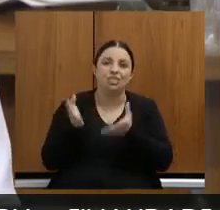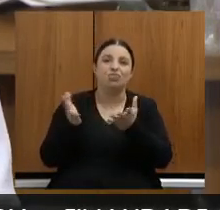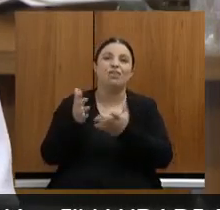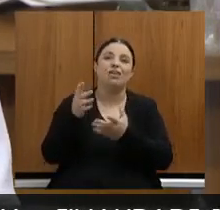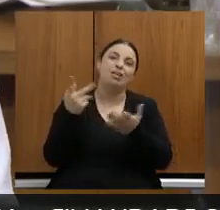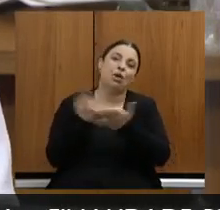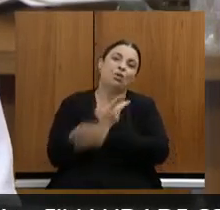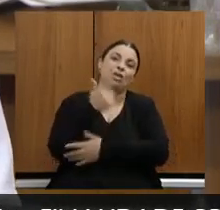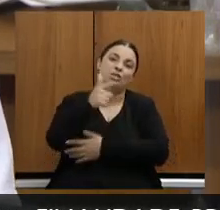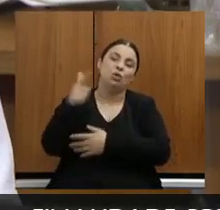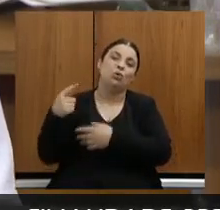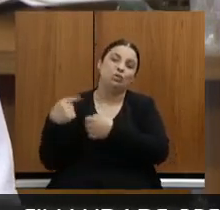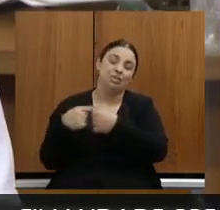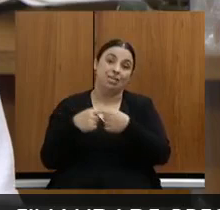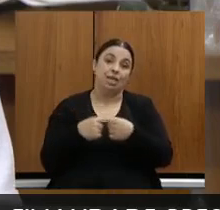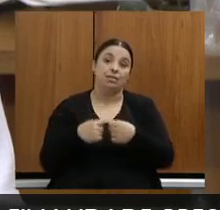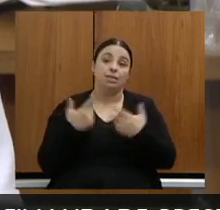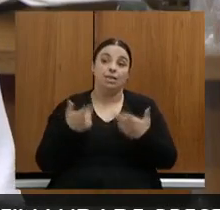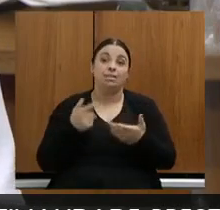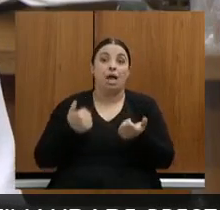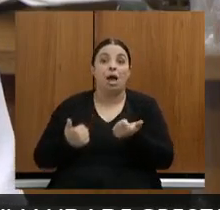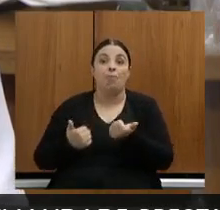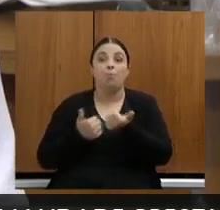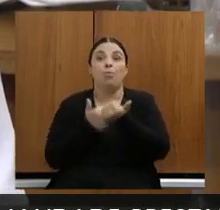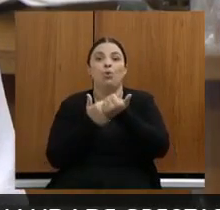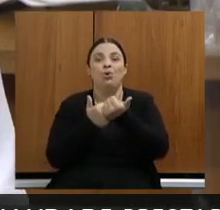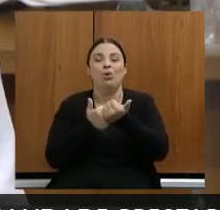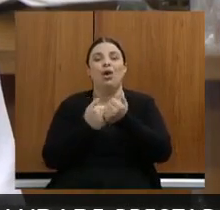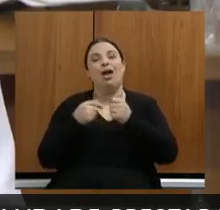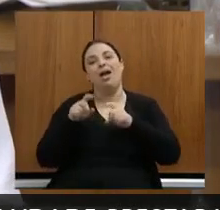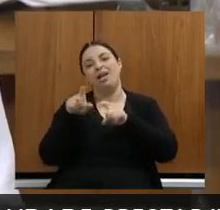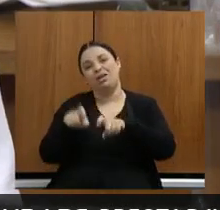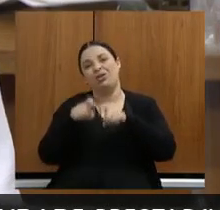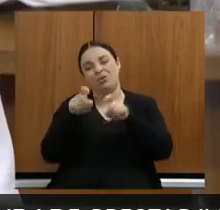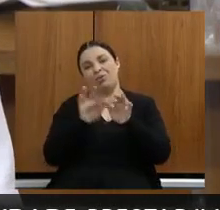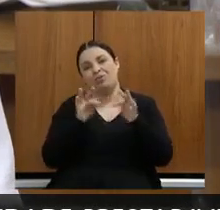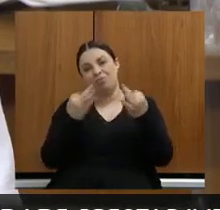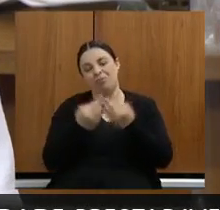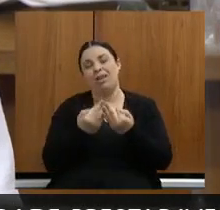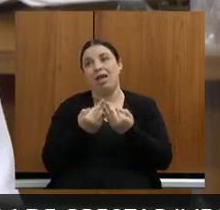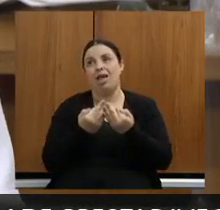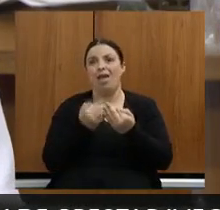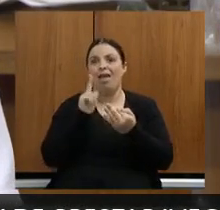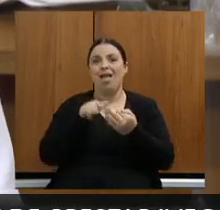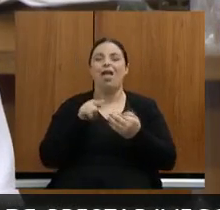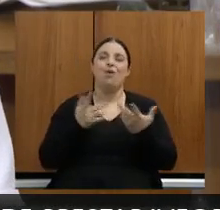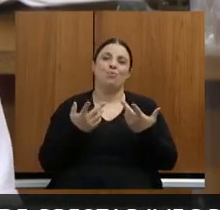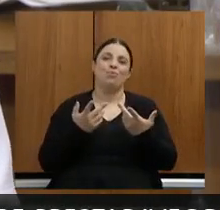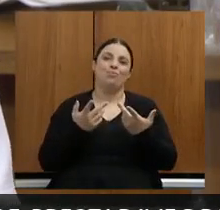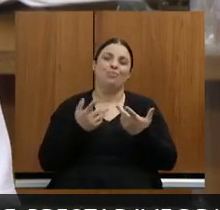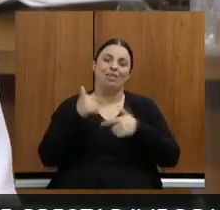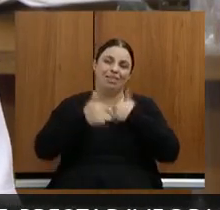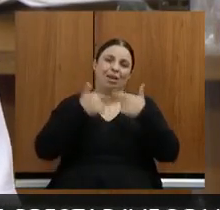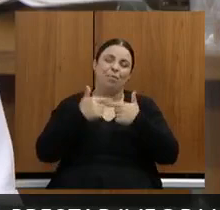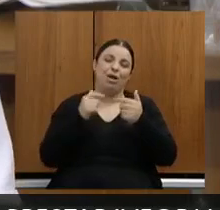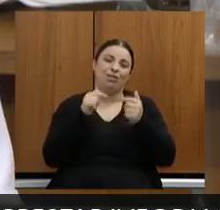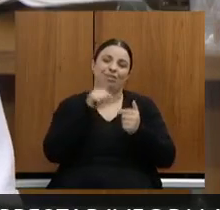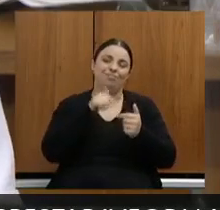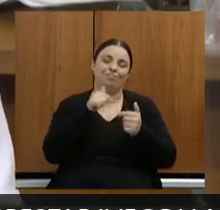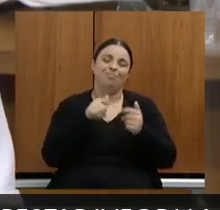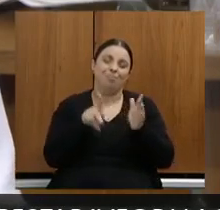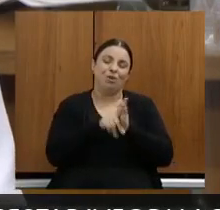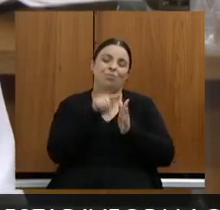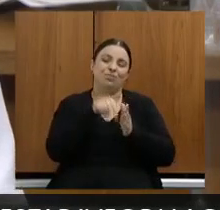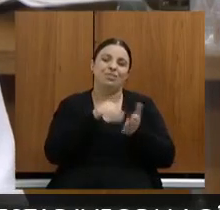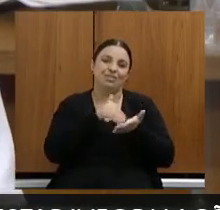nesse ponto de vista de apoio à agricultura familiar é a nossa secretaria tem feito um excelente trabalho e junto com